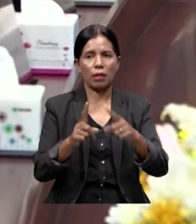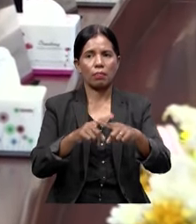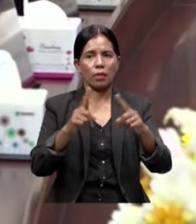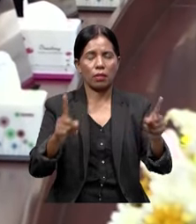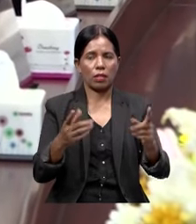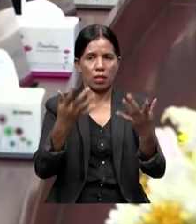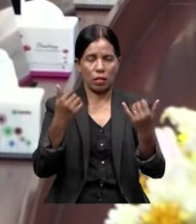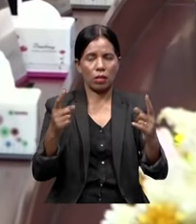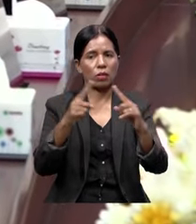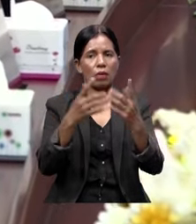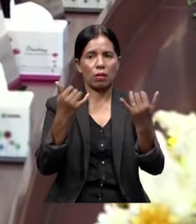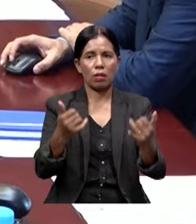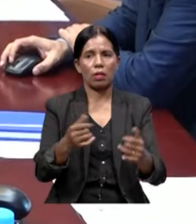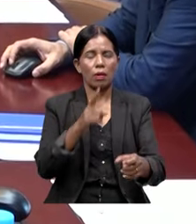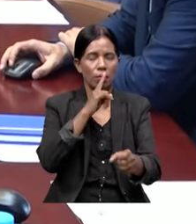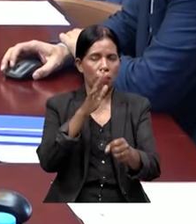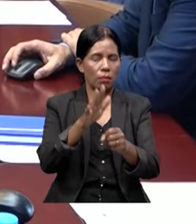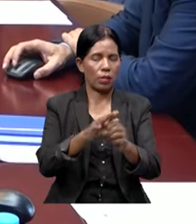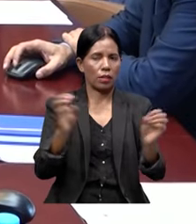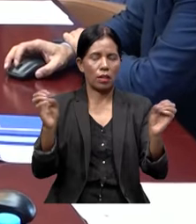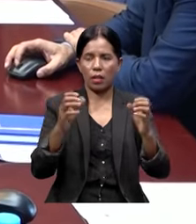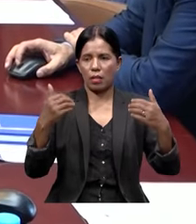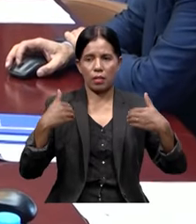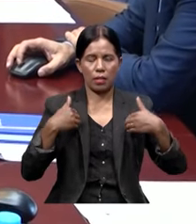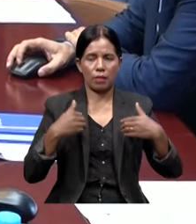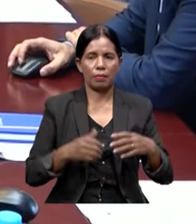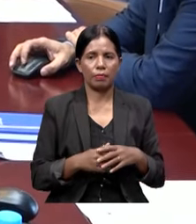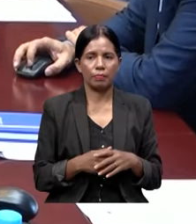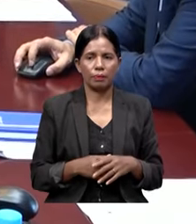infelizmente tohin loron promesa refere la acontece. Equipa cobertura, GMN.